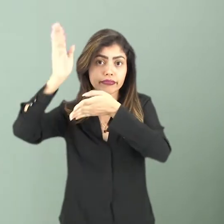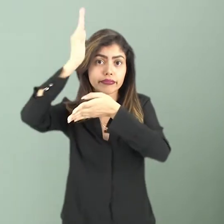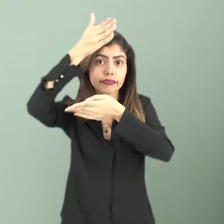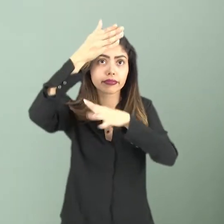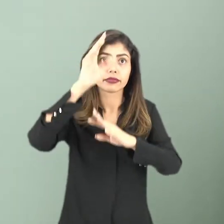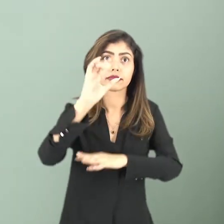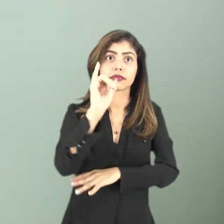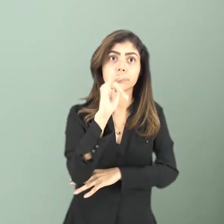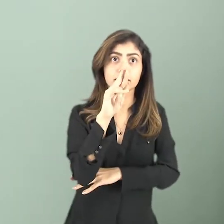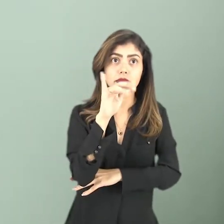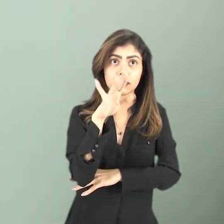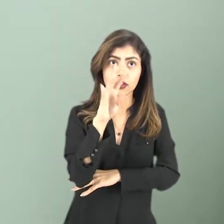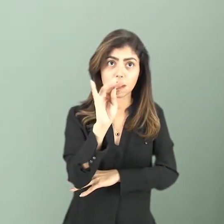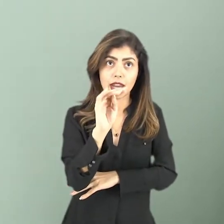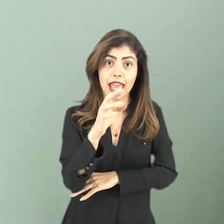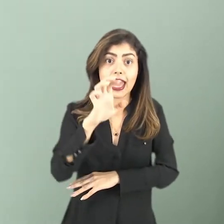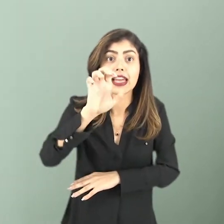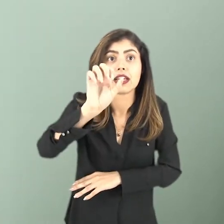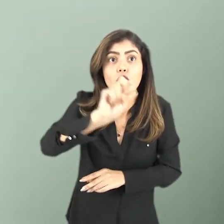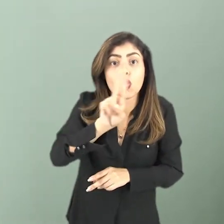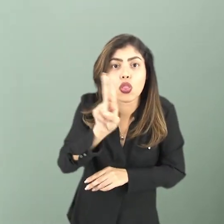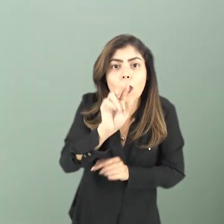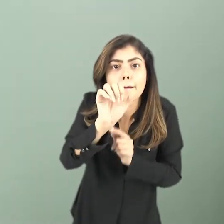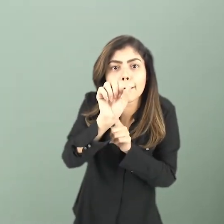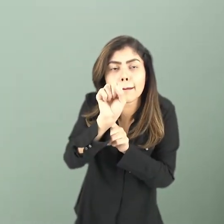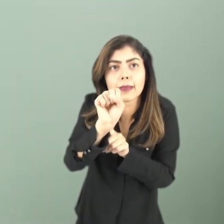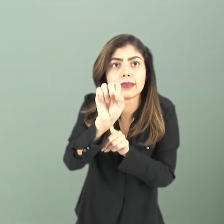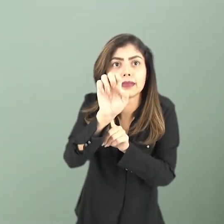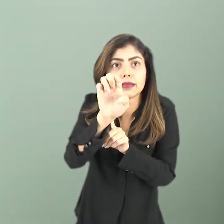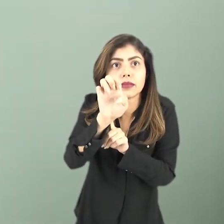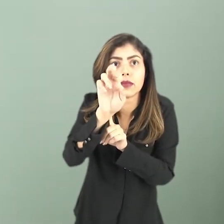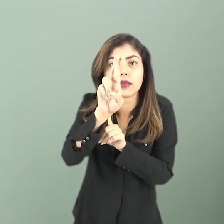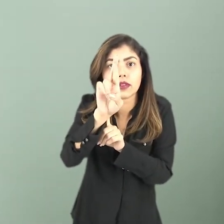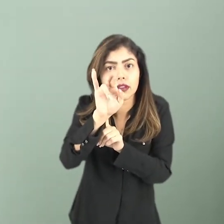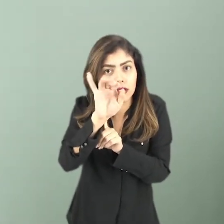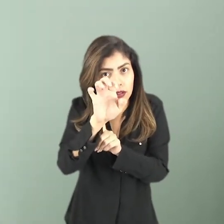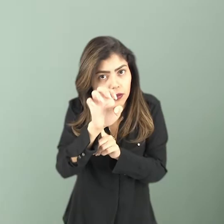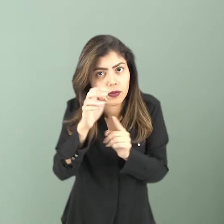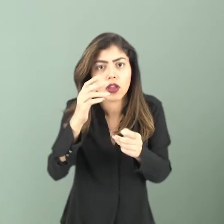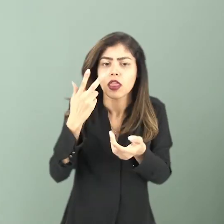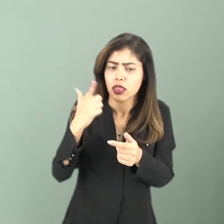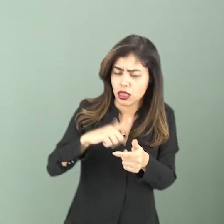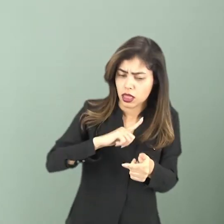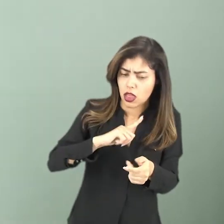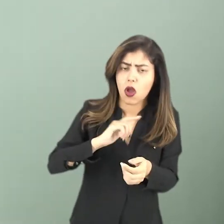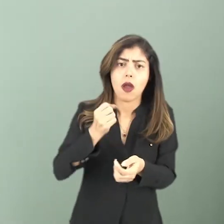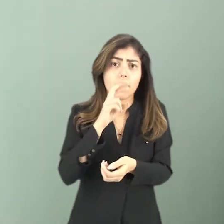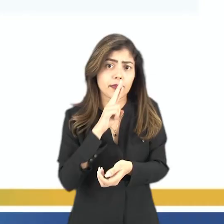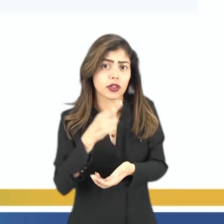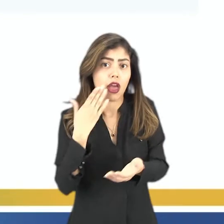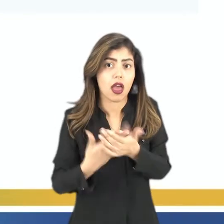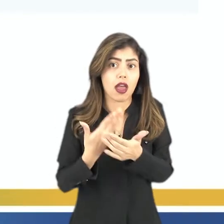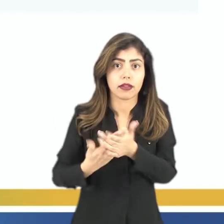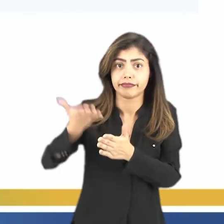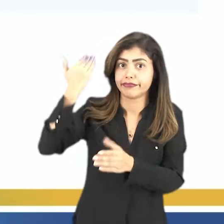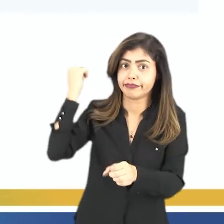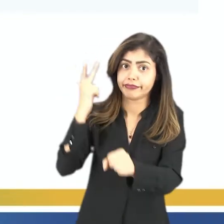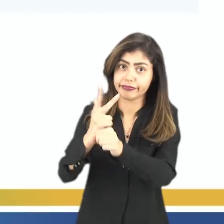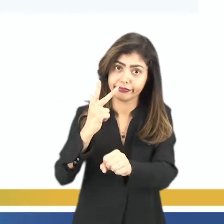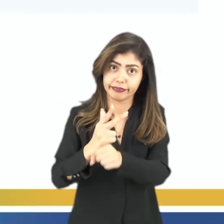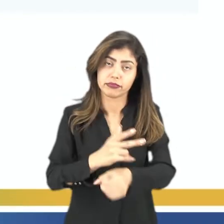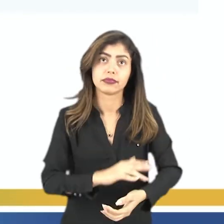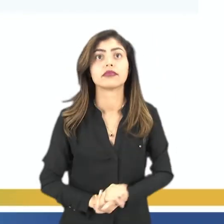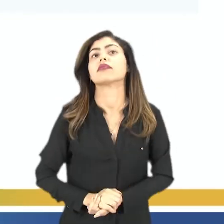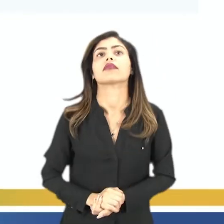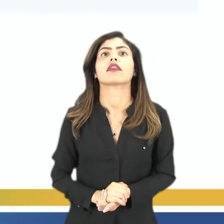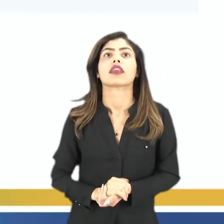de circuito em série. Há uma forma de calcular, você vê no vídeo anterior, tá bom? Próximo. Circuito